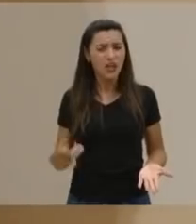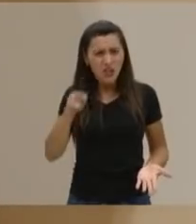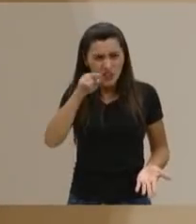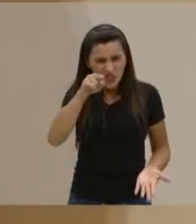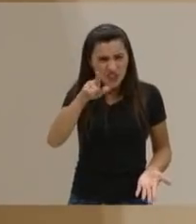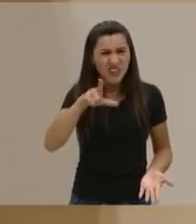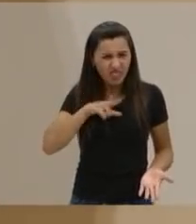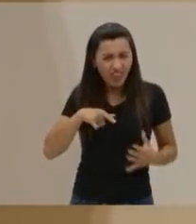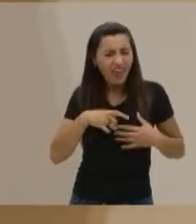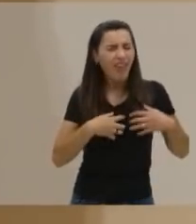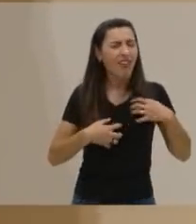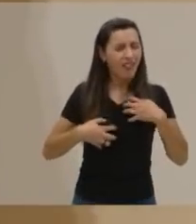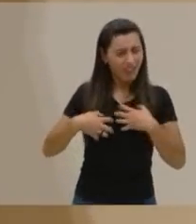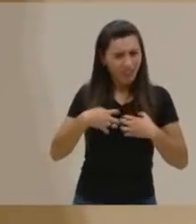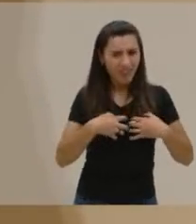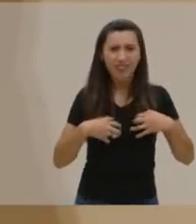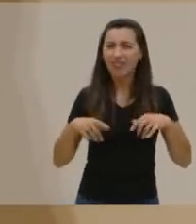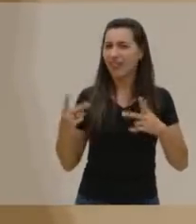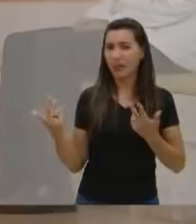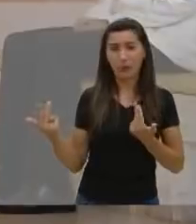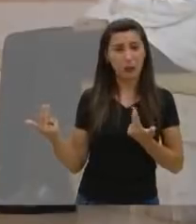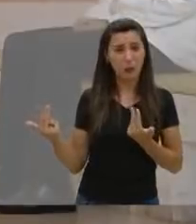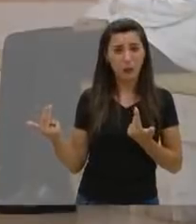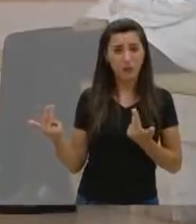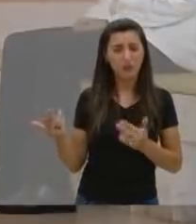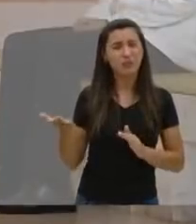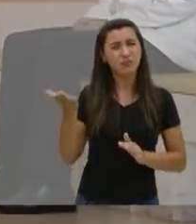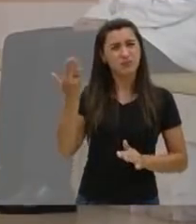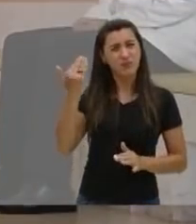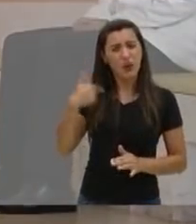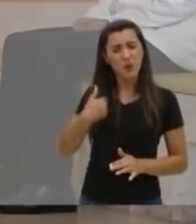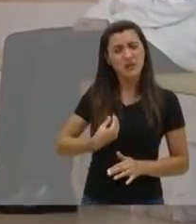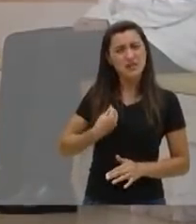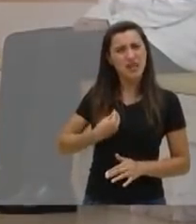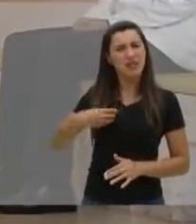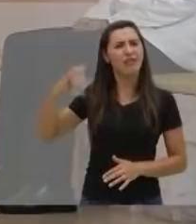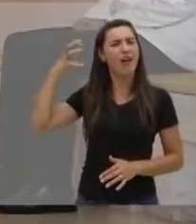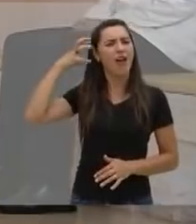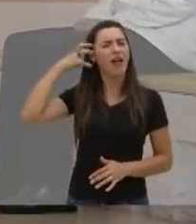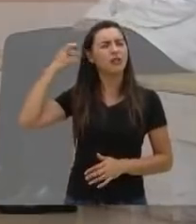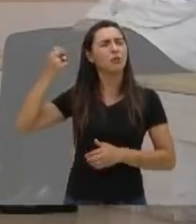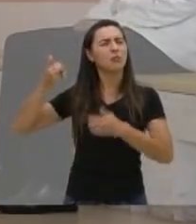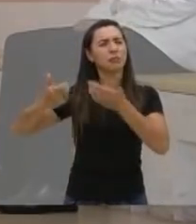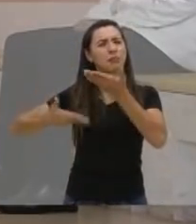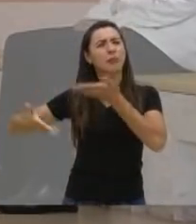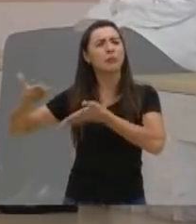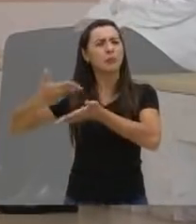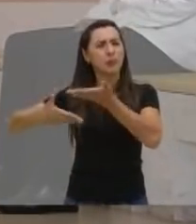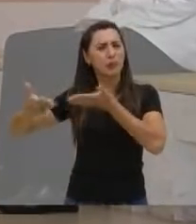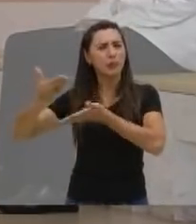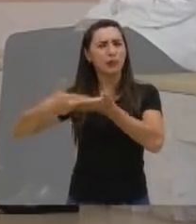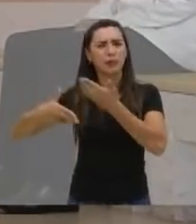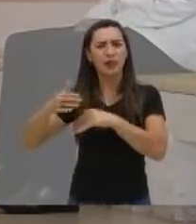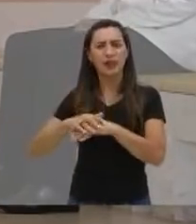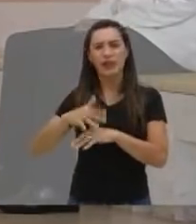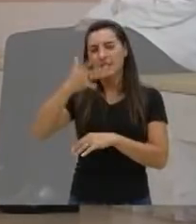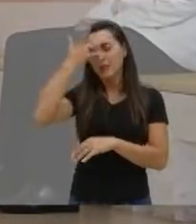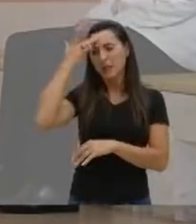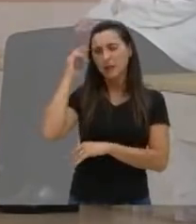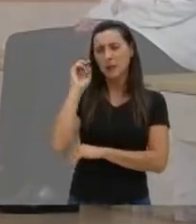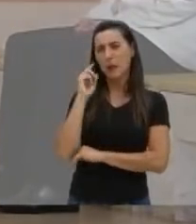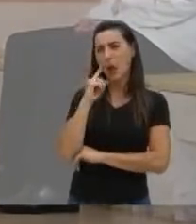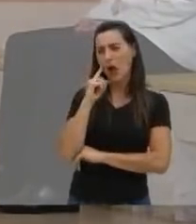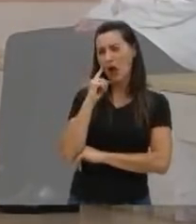não tem angústia? Eu partilhava esses dias no rádio, partilho aqui, muita gente falando: nossa, como o padre está diferente,